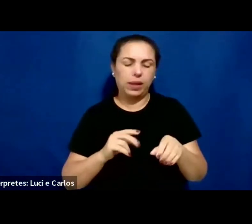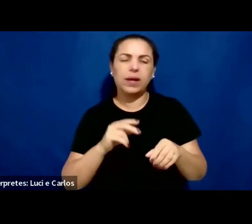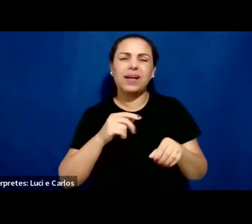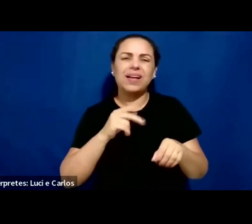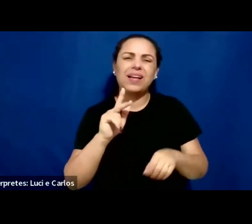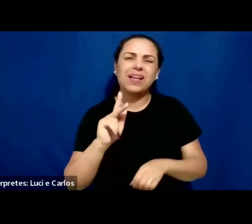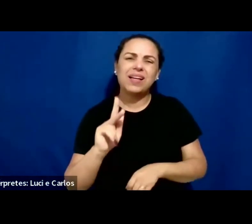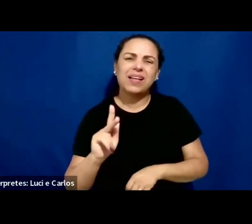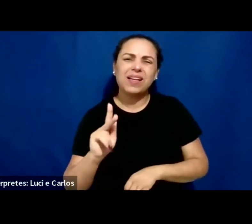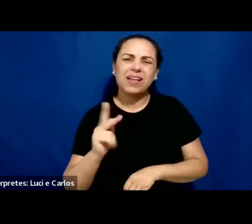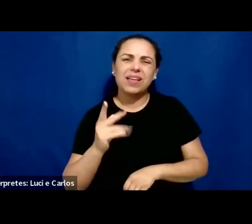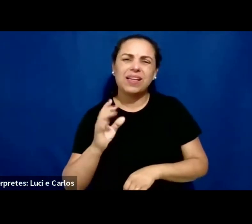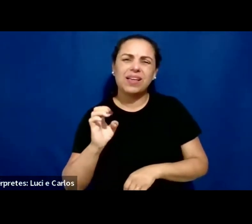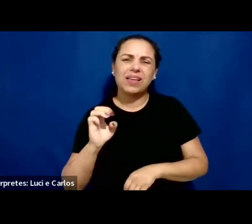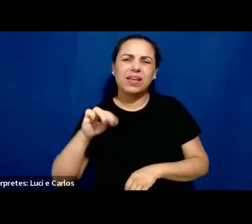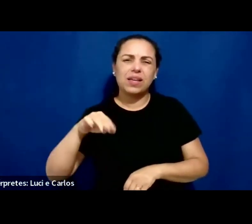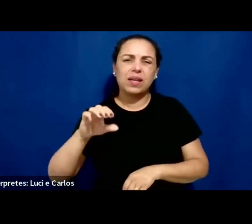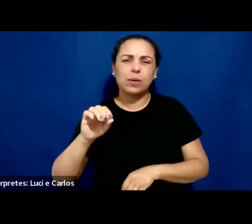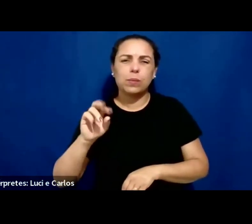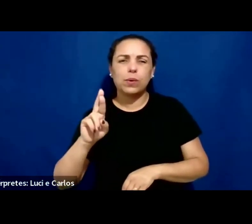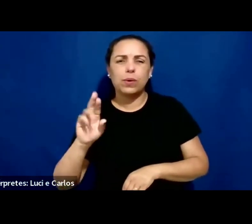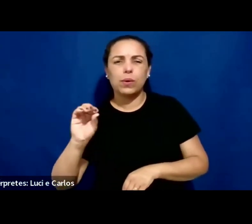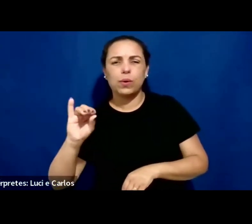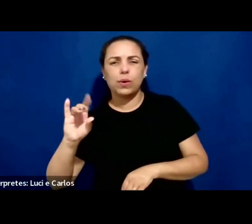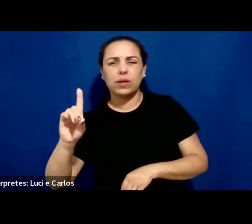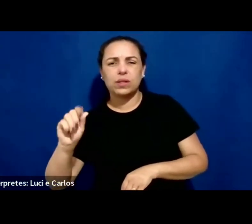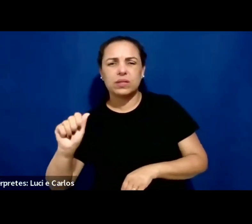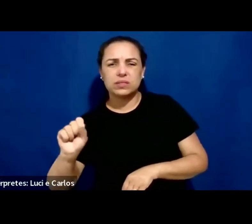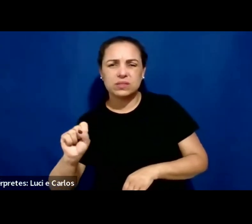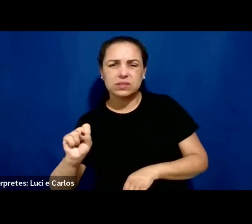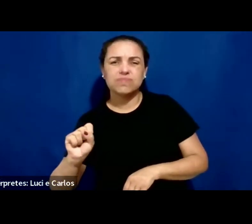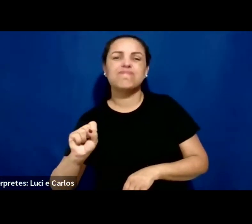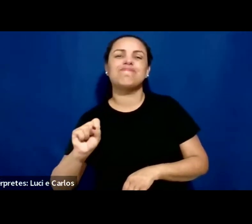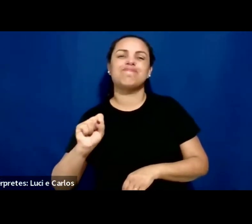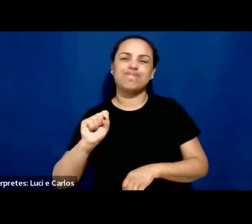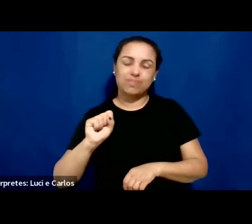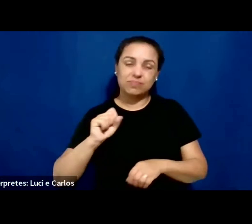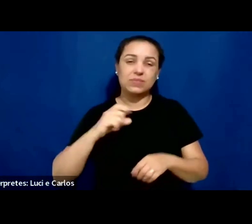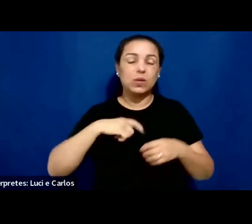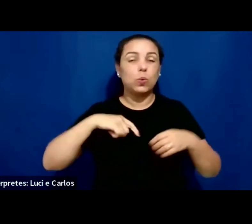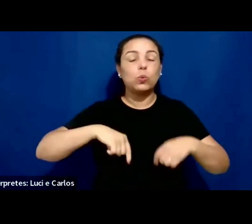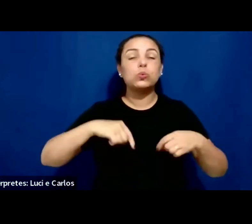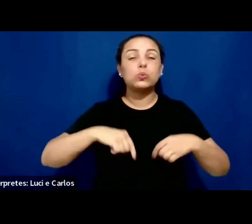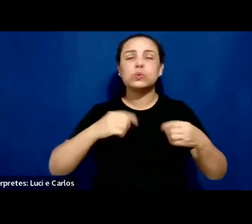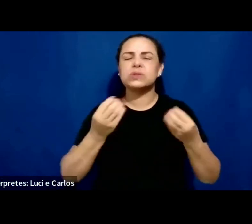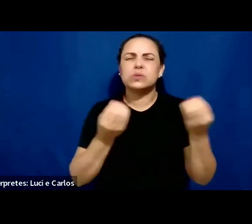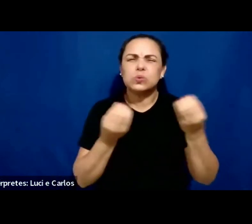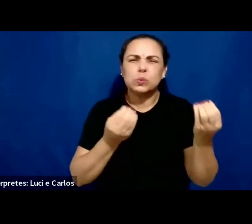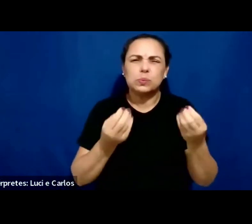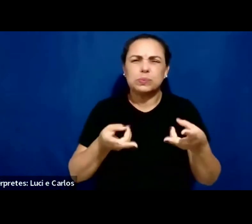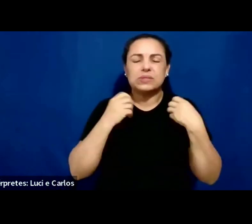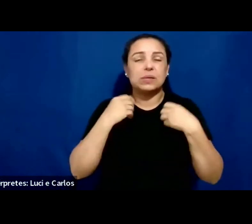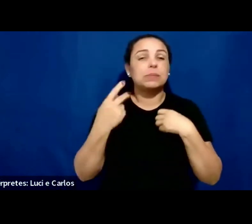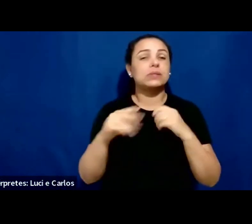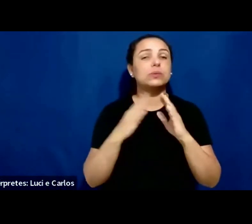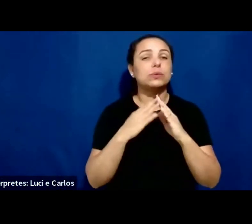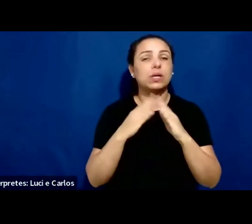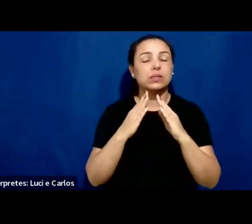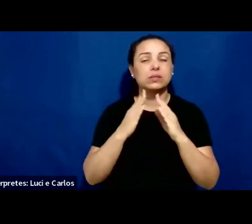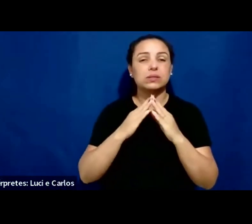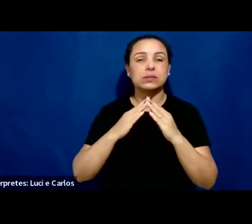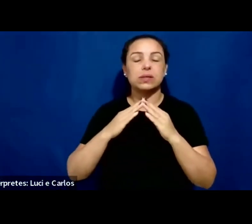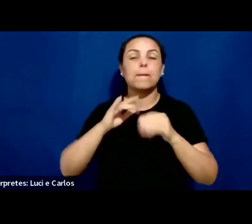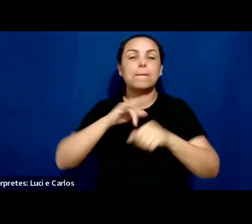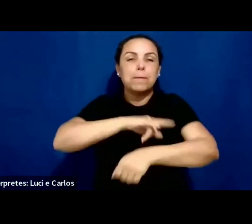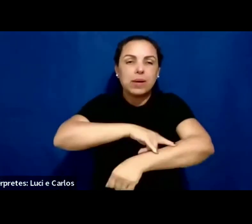muito importante, os vasos sanitários que existem não foram feitos para humanos, porque